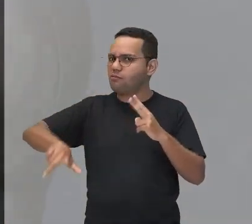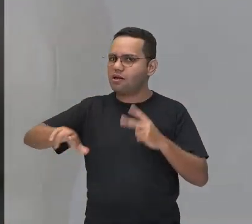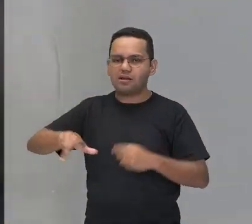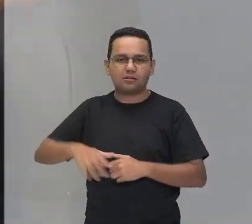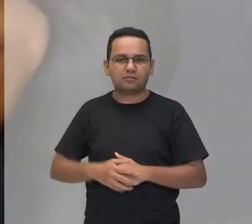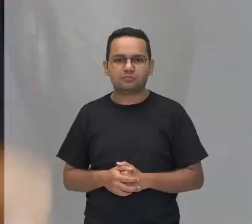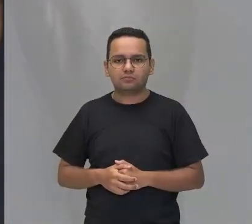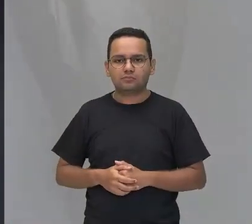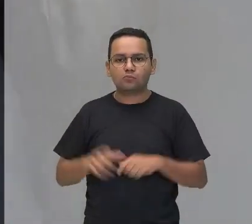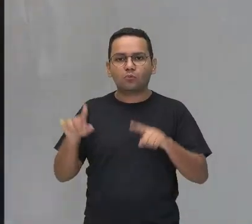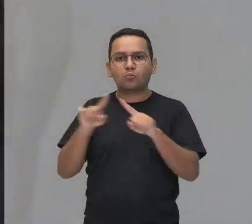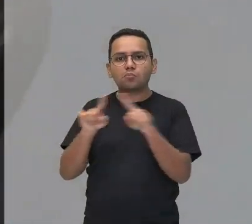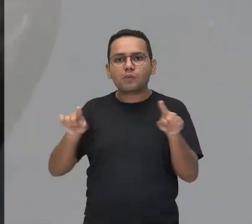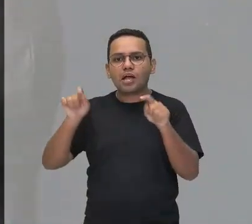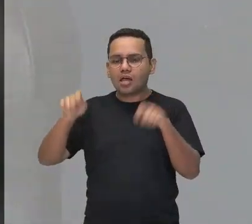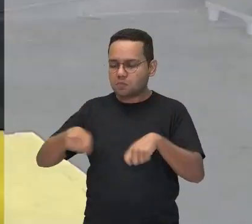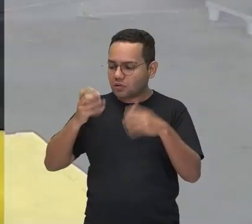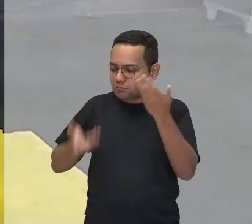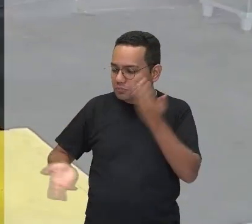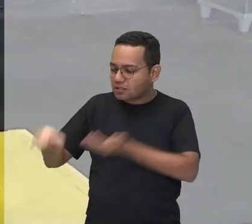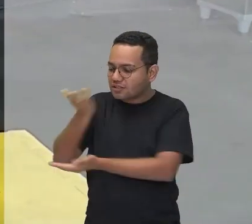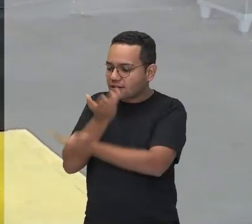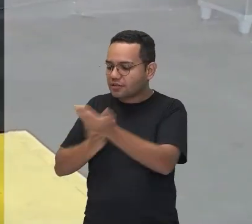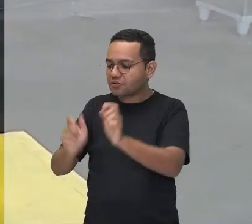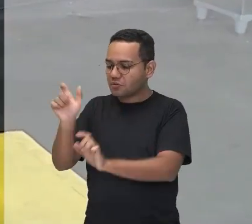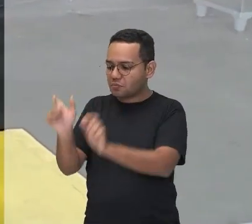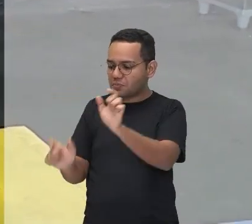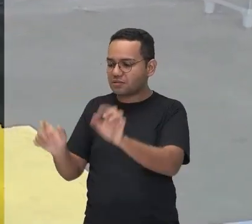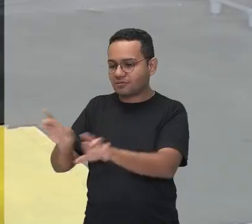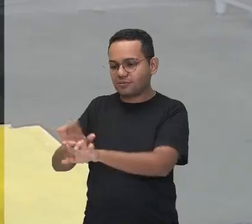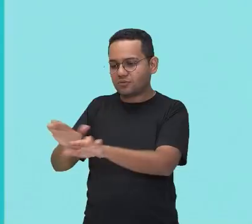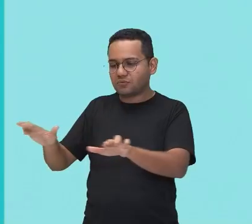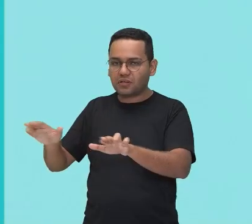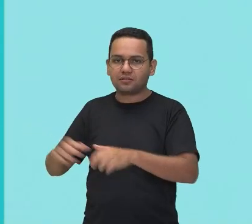um modo de conviver com outras pessoas no meio da